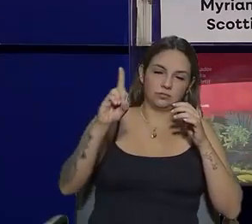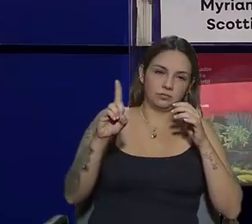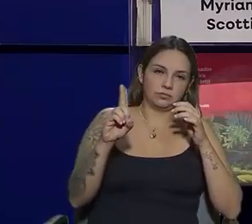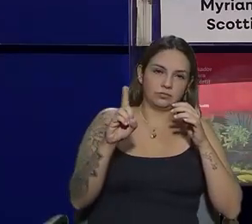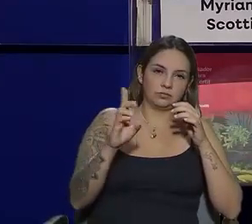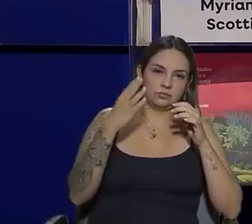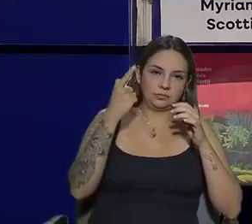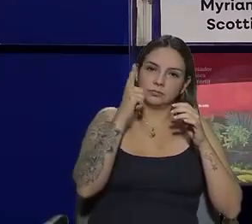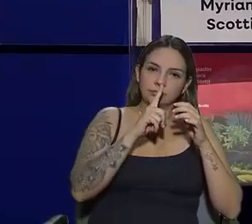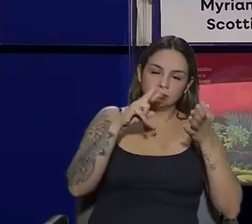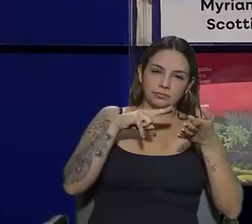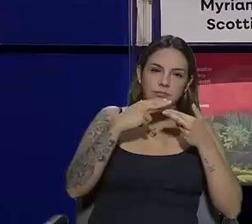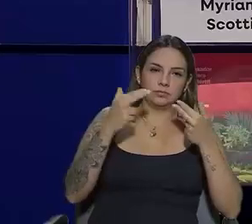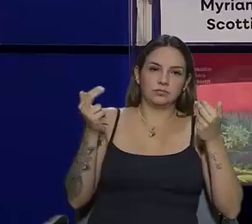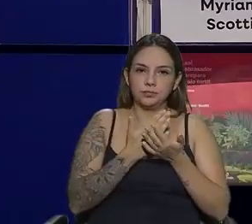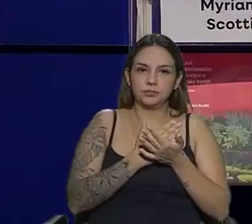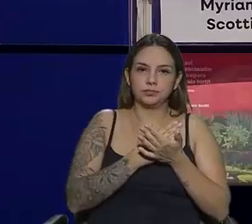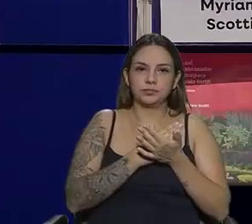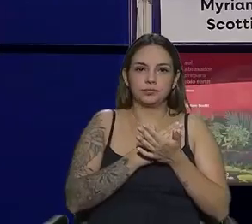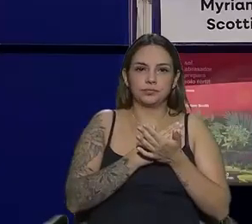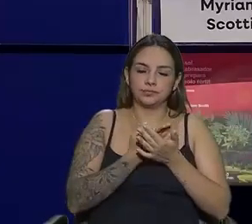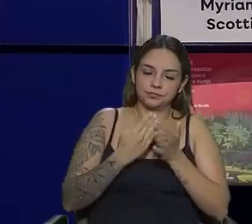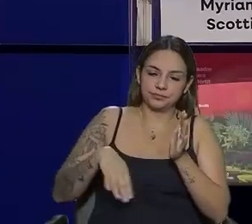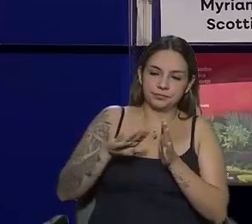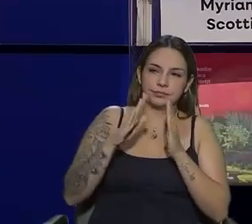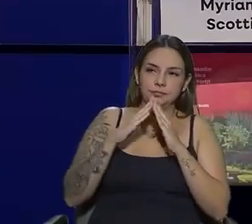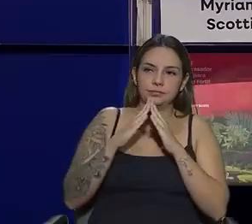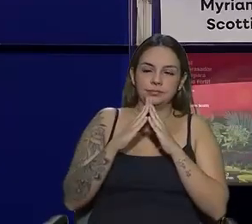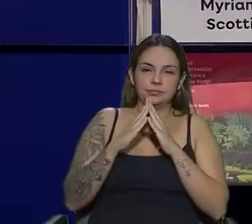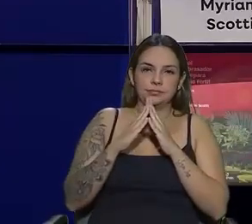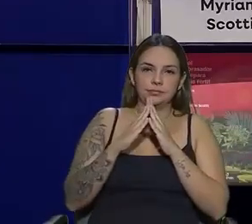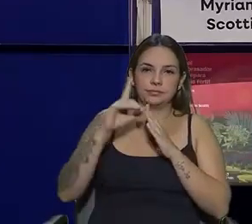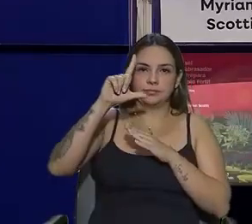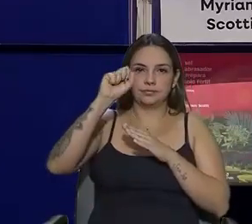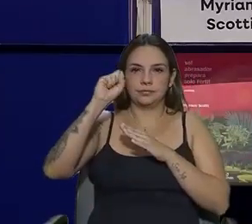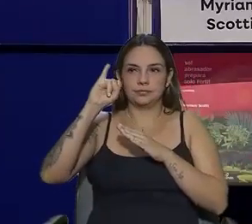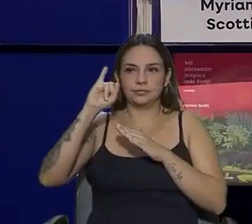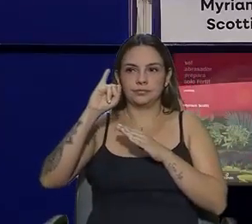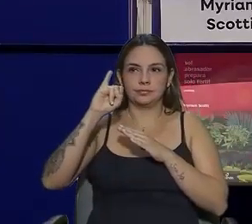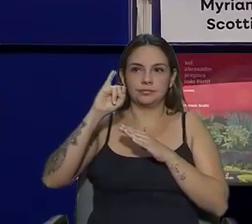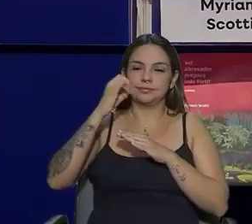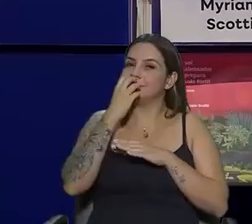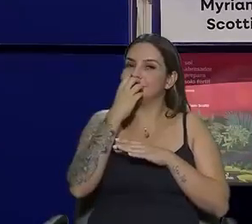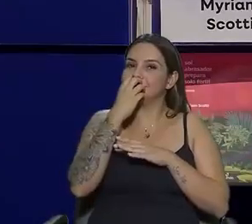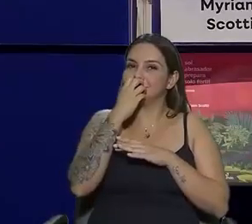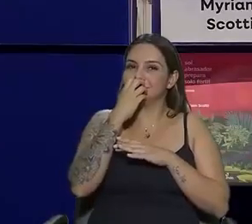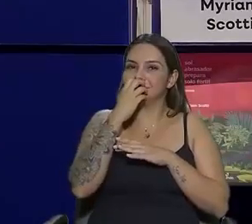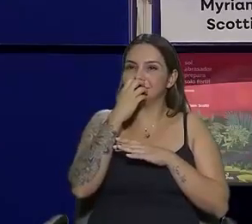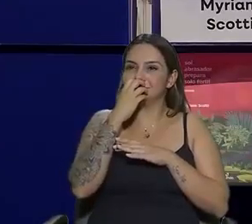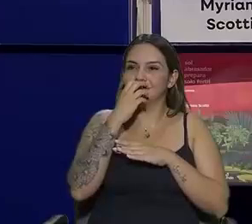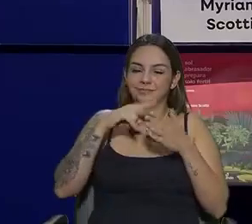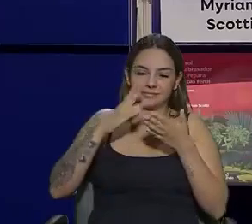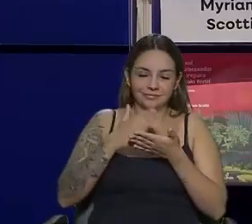que eu já conseguia ler as coisas, a professora... Aí eu cheguei em casa, gente, era Aventuras de Lessie, a cadela. E